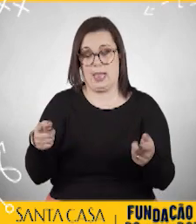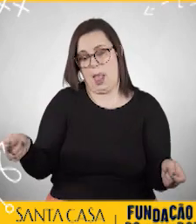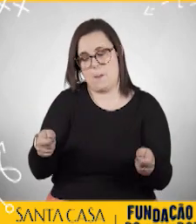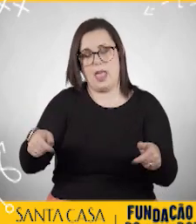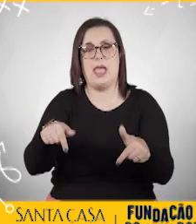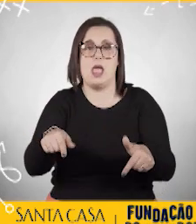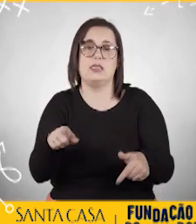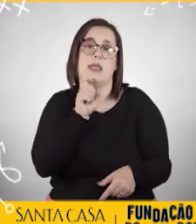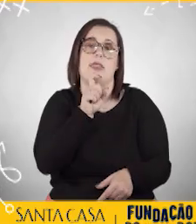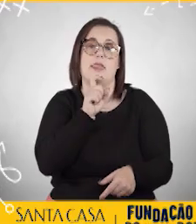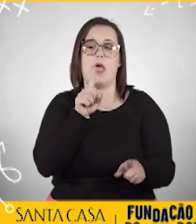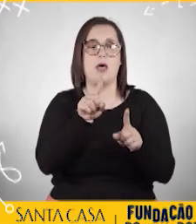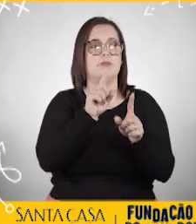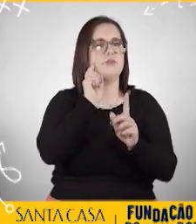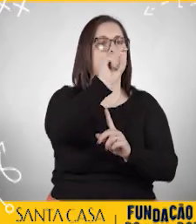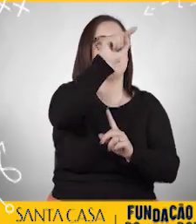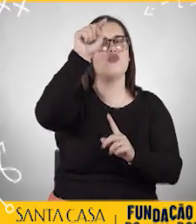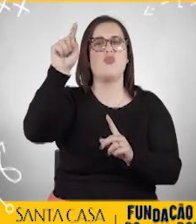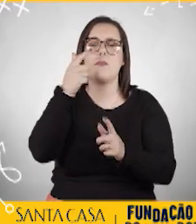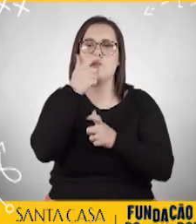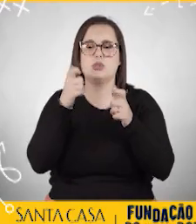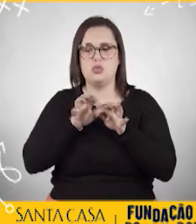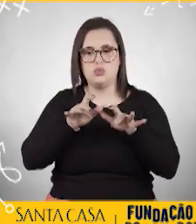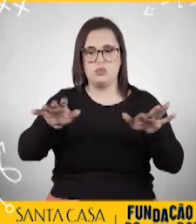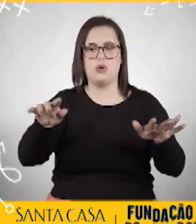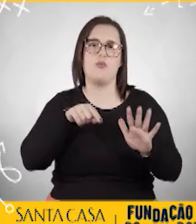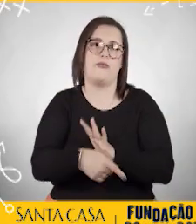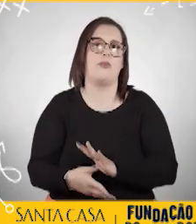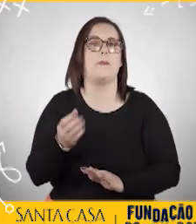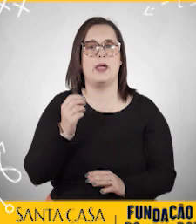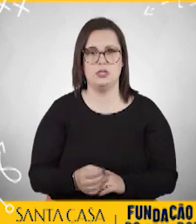da campanha, permite que chegue a toda a gente de uma forma